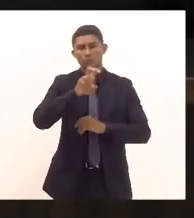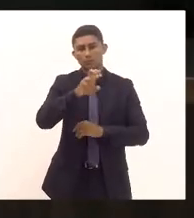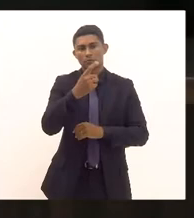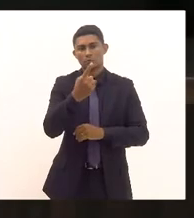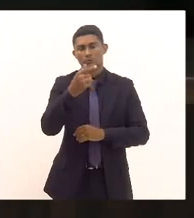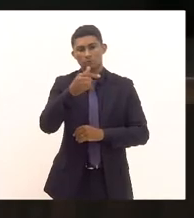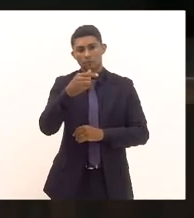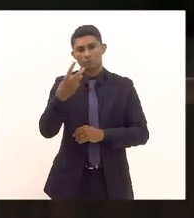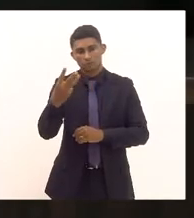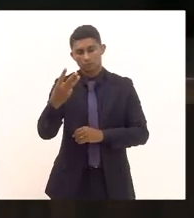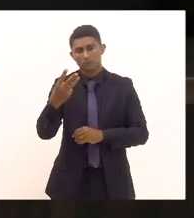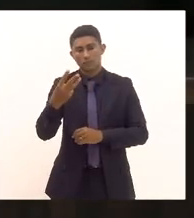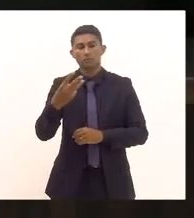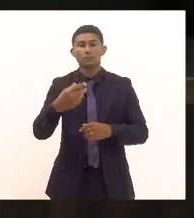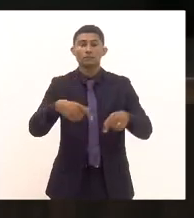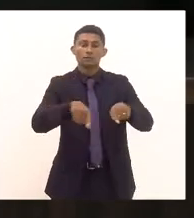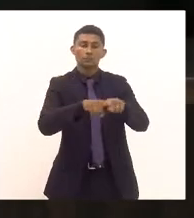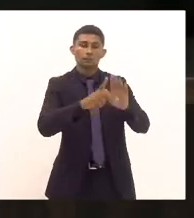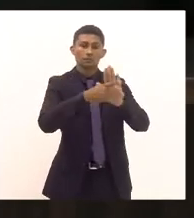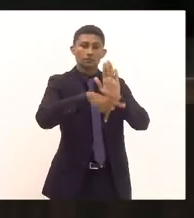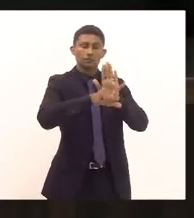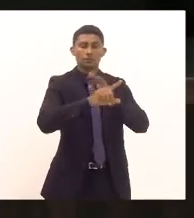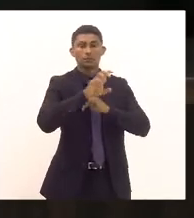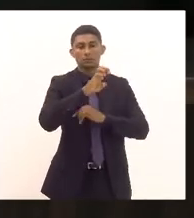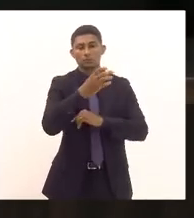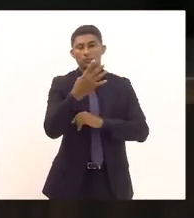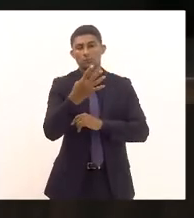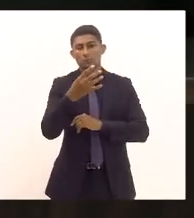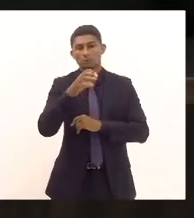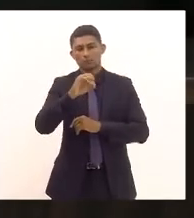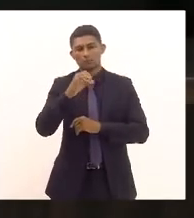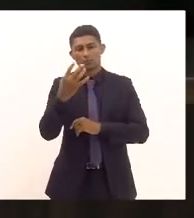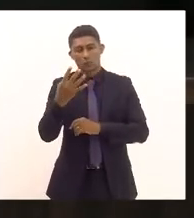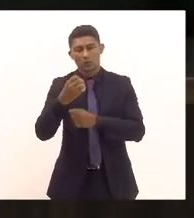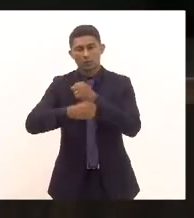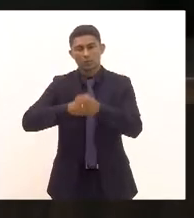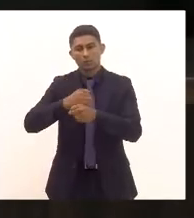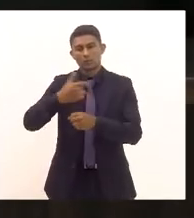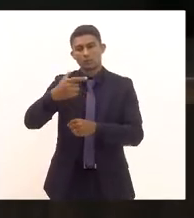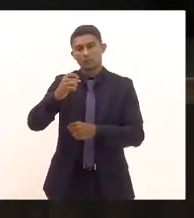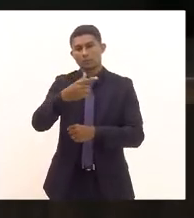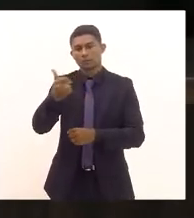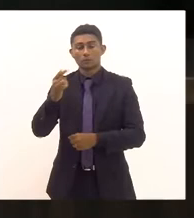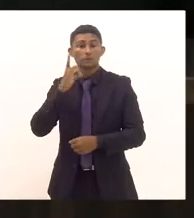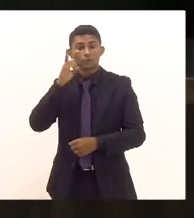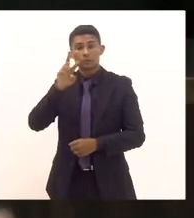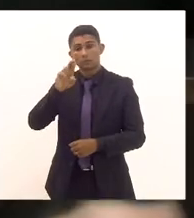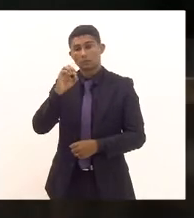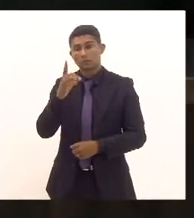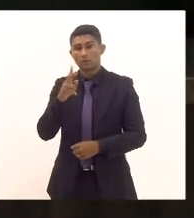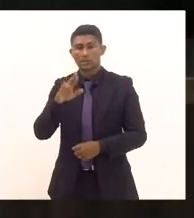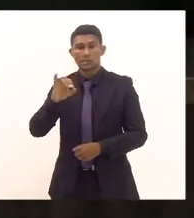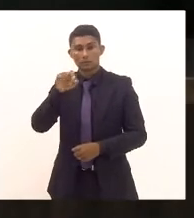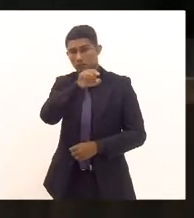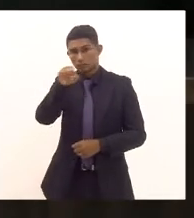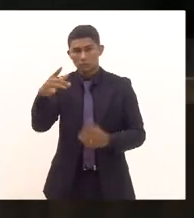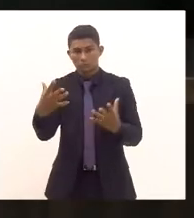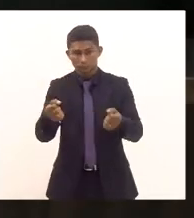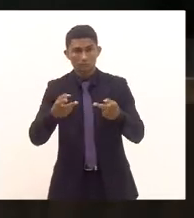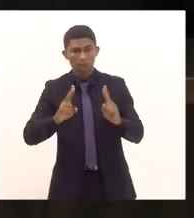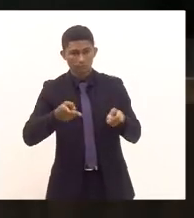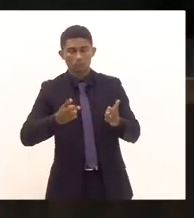5173 de 21 projeto de lei 4804 de 21 Deputado Rodrigo Amorim se eu tiver aprovam permaneçam Como estão